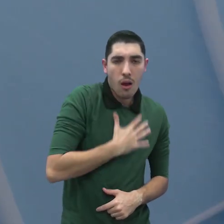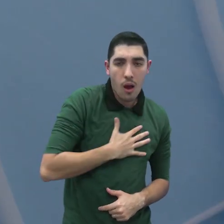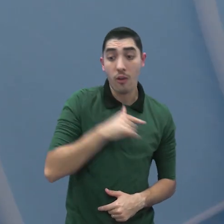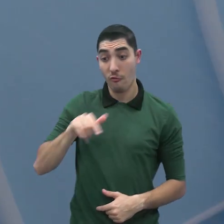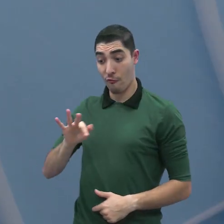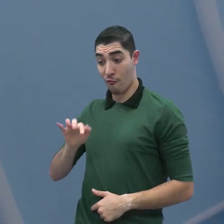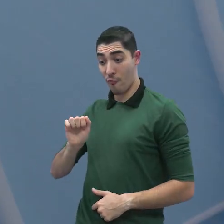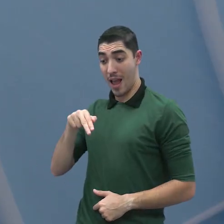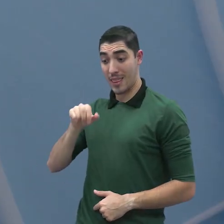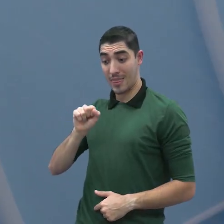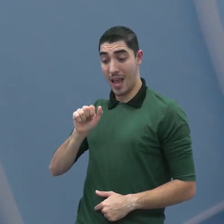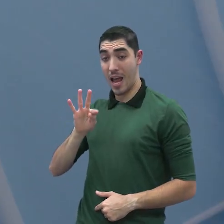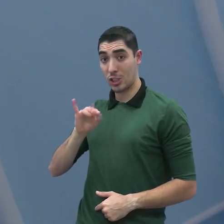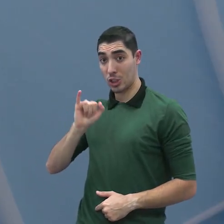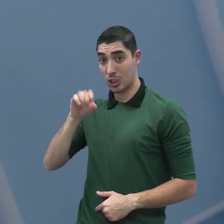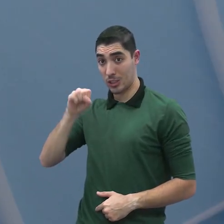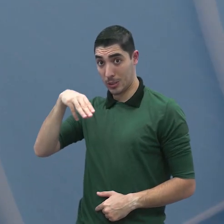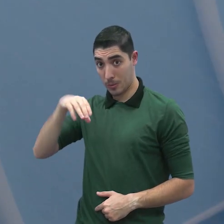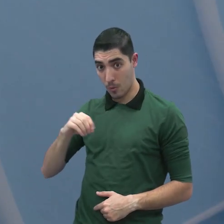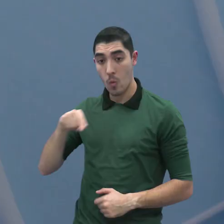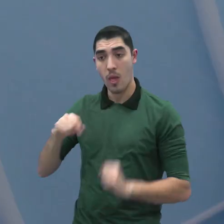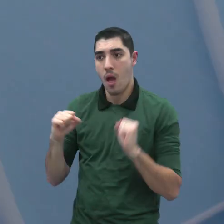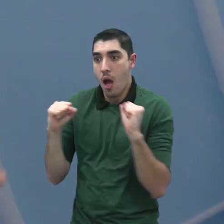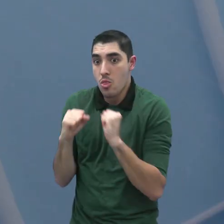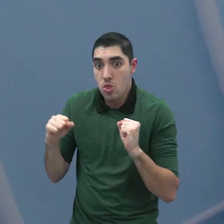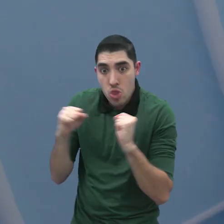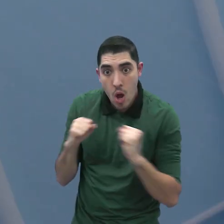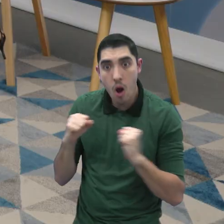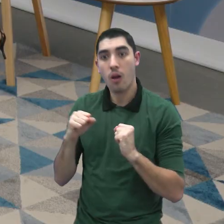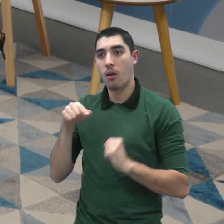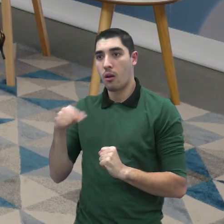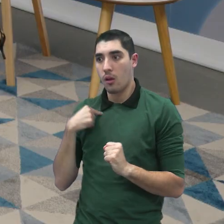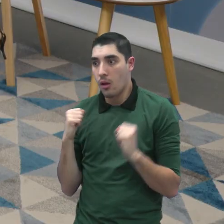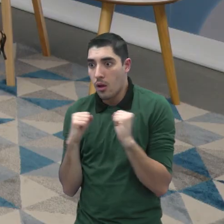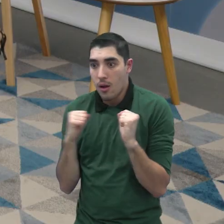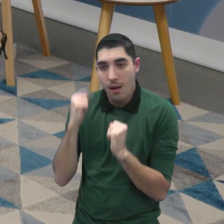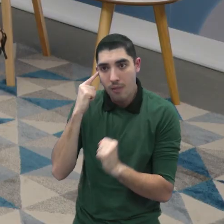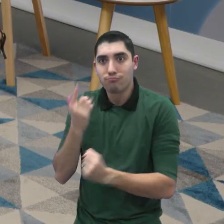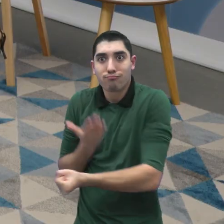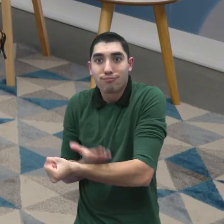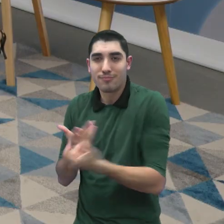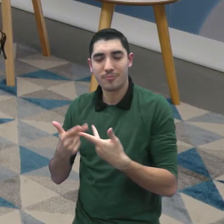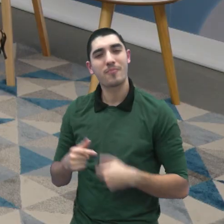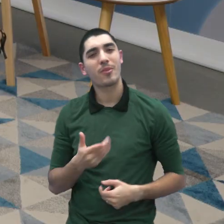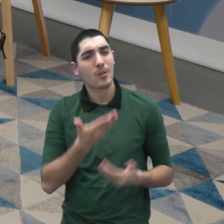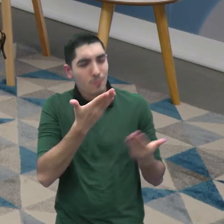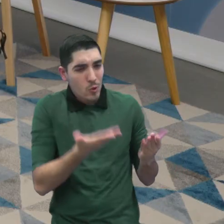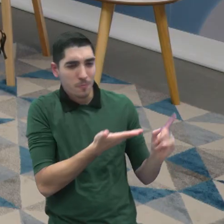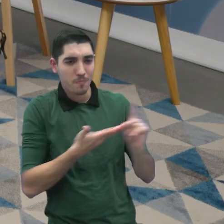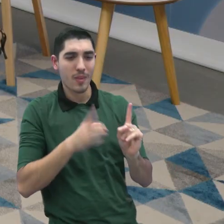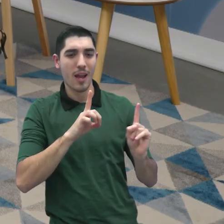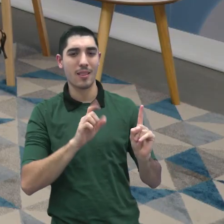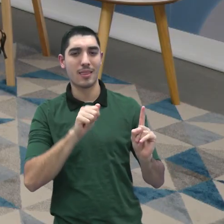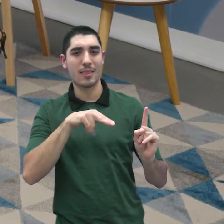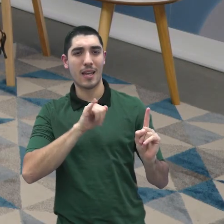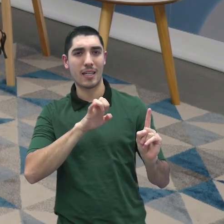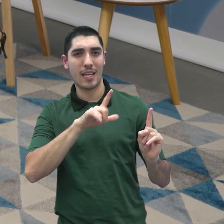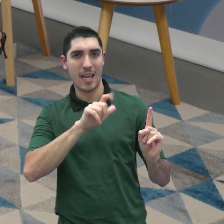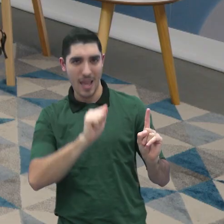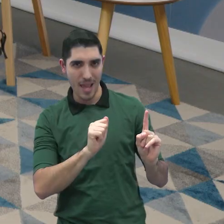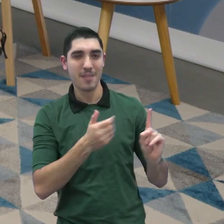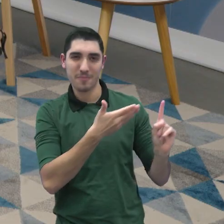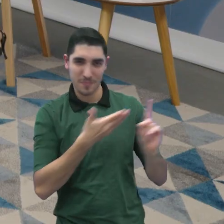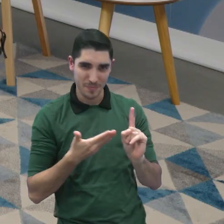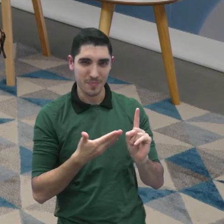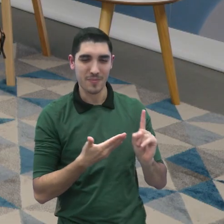estúdio a psicóloga Daniela Davoli. Minha xará, seja muito bem-vinda, Daniela. Obrigada, Dani. Obrigada pelo convite.